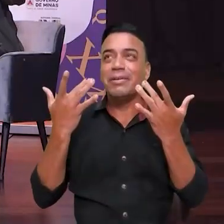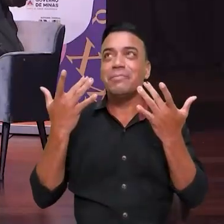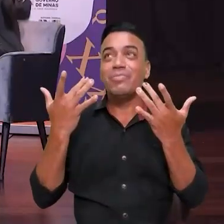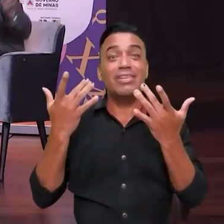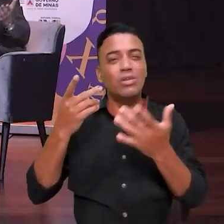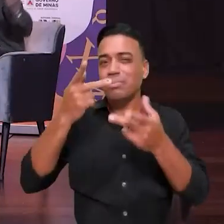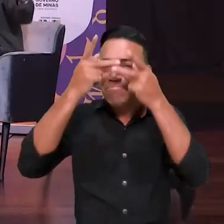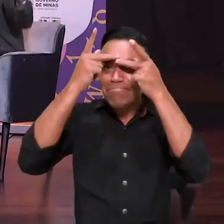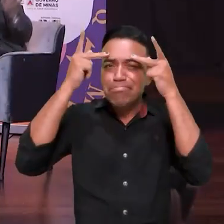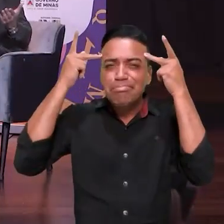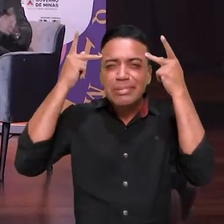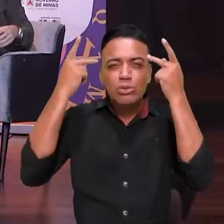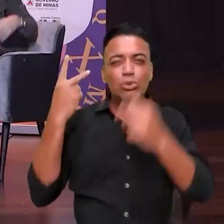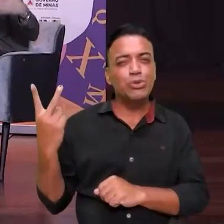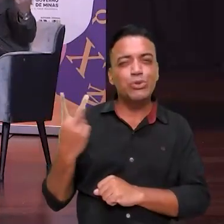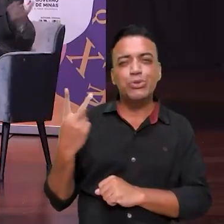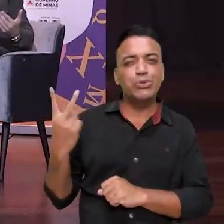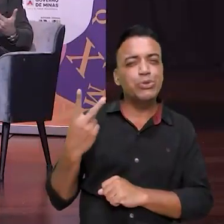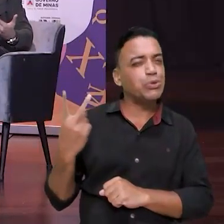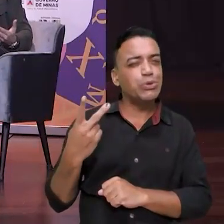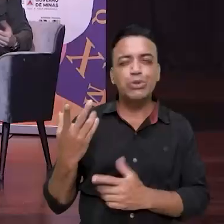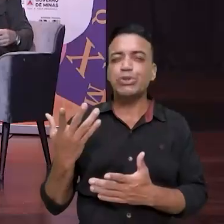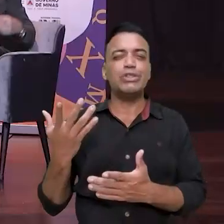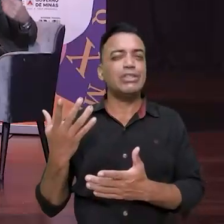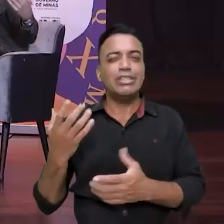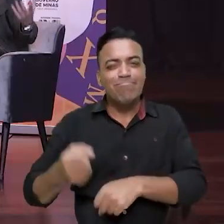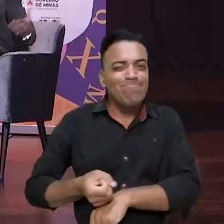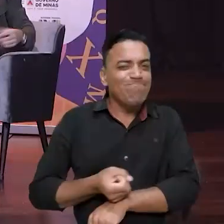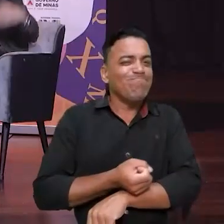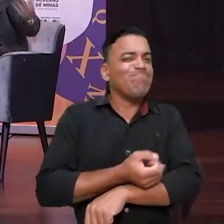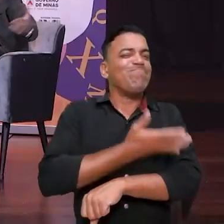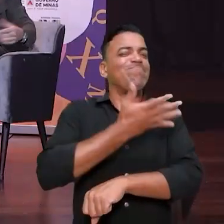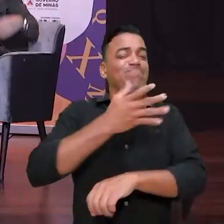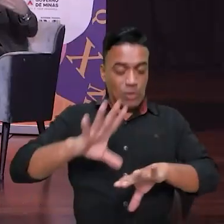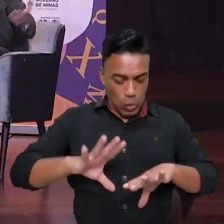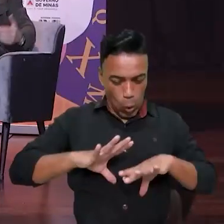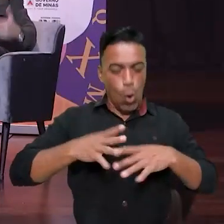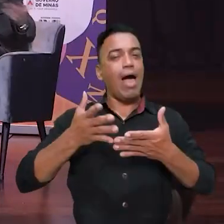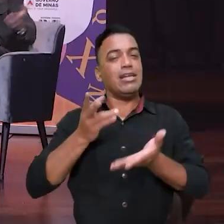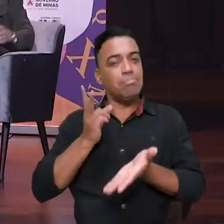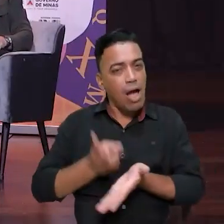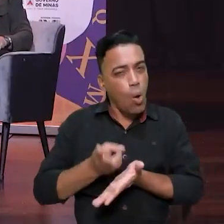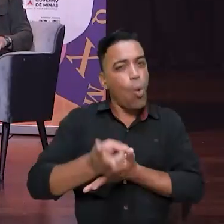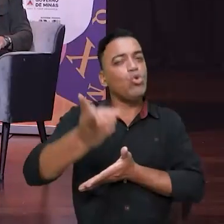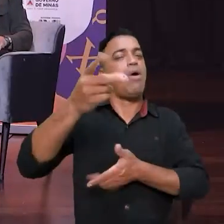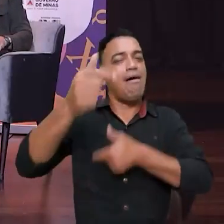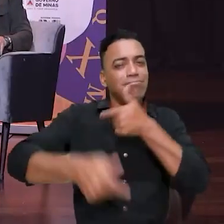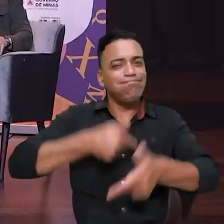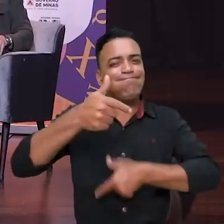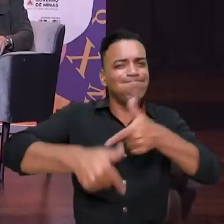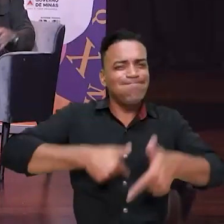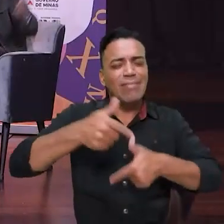E são pessoas assim que nos tocam e que nos dão coragem para seguir, para continuar. E eu estou